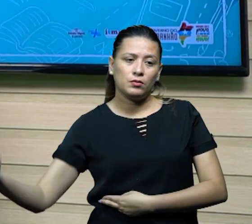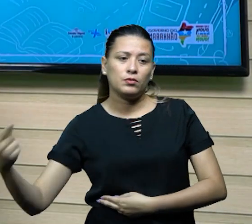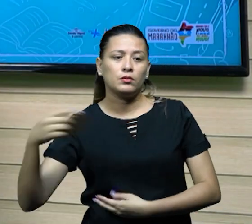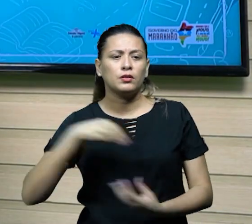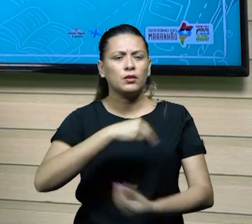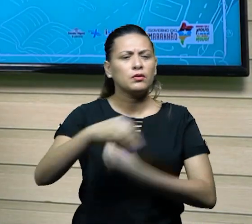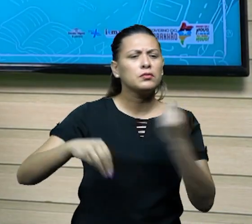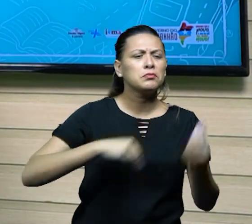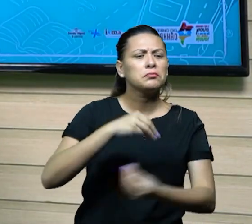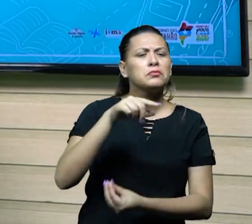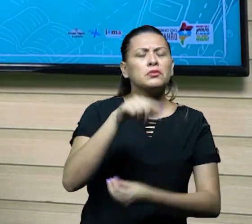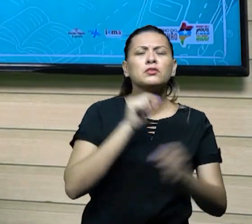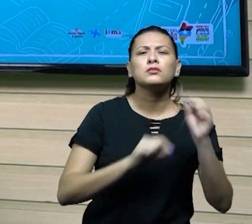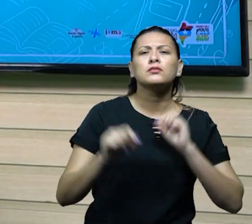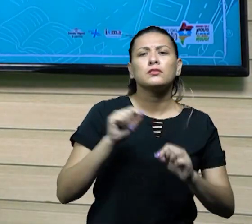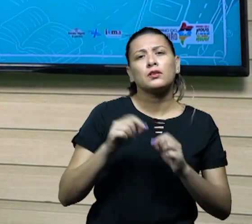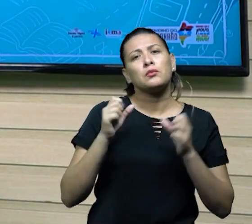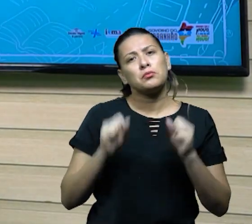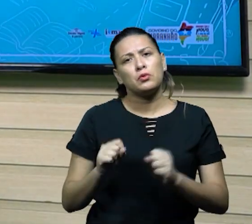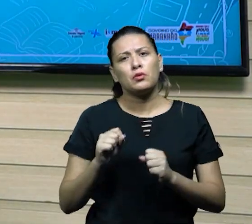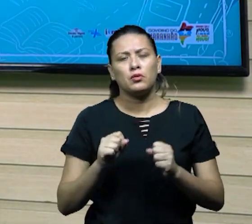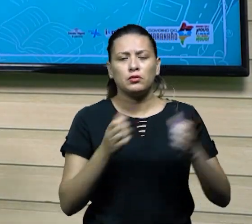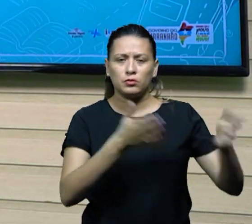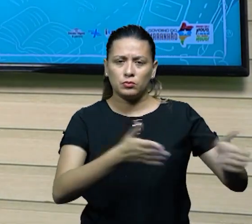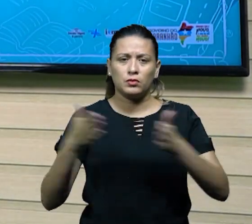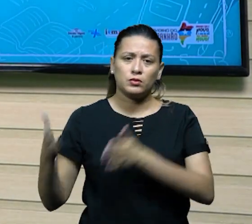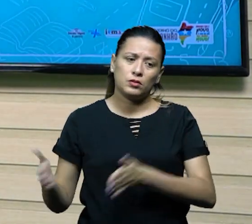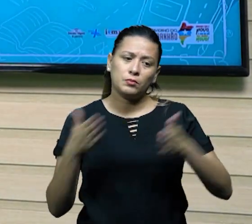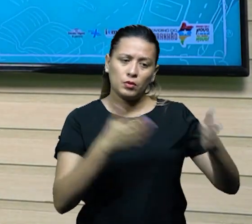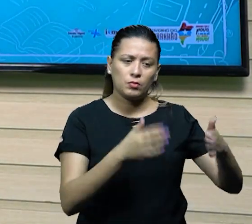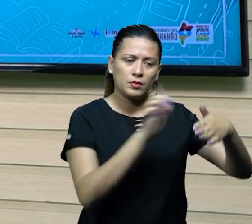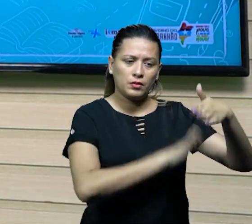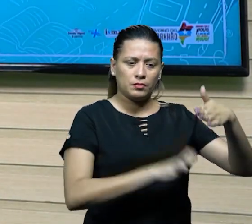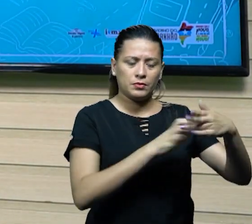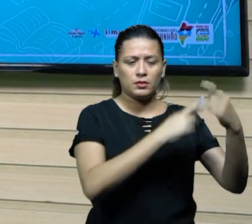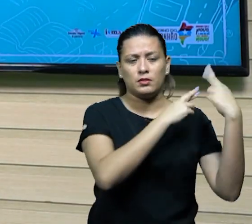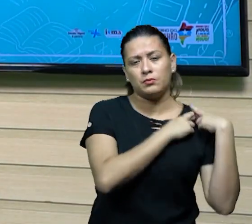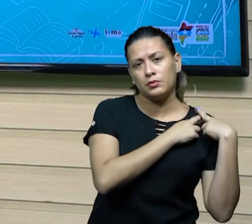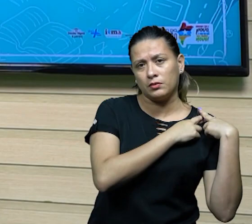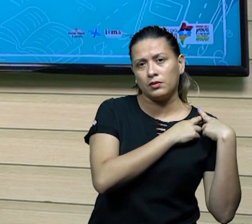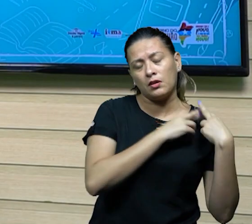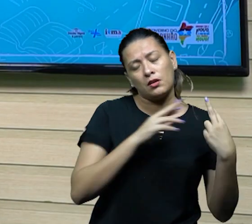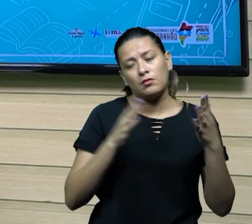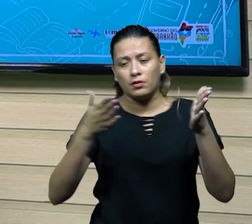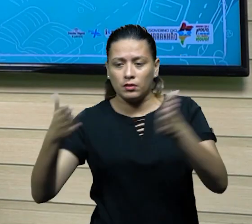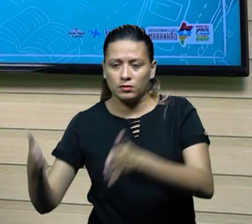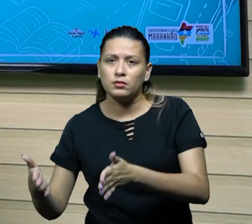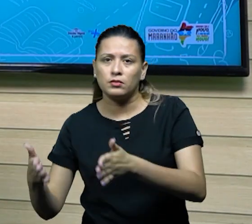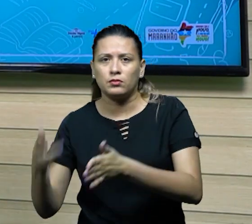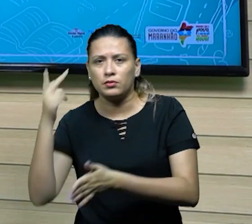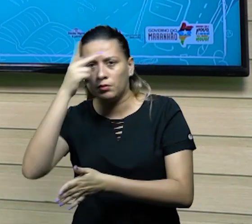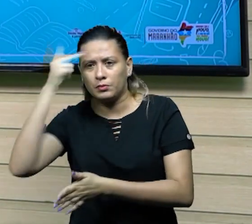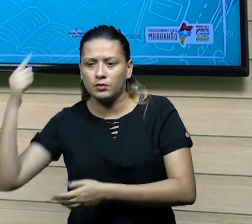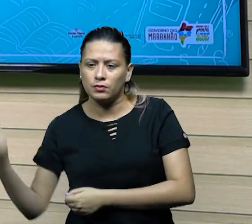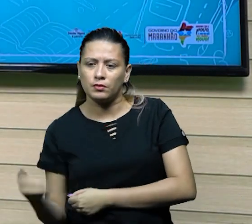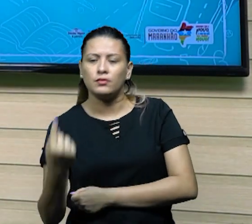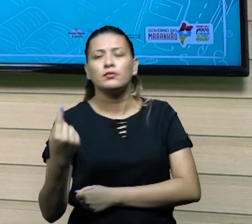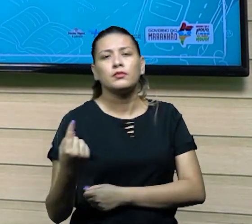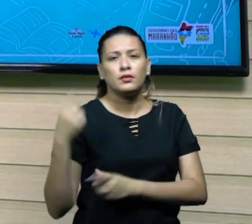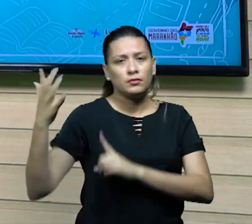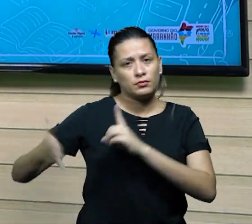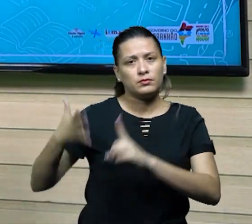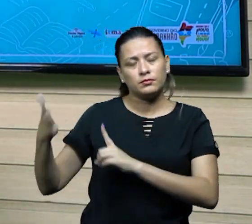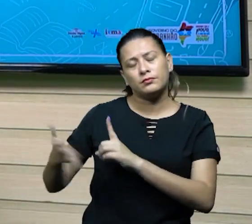o curso, mas quem é responsável é alguém de fora. E o misto? O misto, como o próprio já disse, pode ser uma mistura. Pode fazer em 2 etapas. Uma parte a